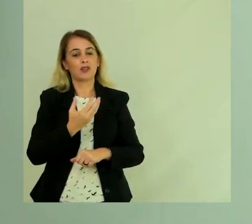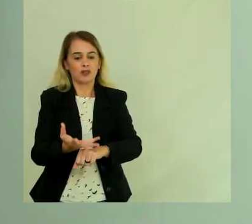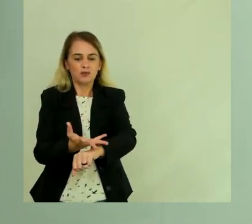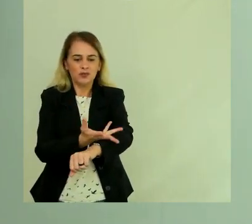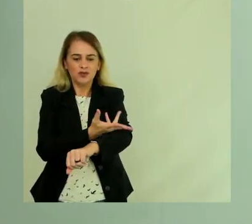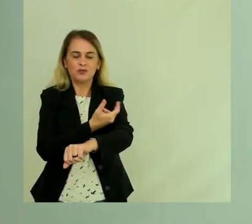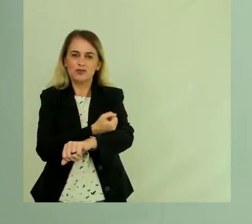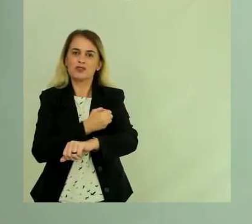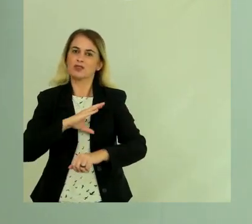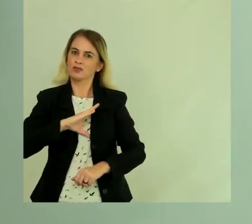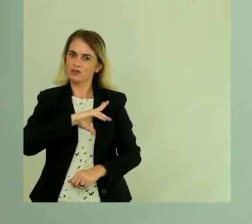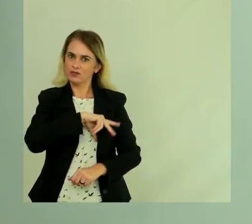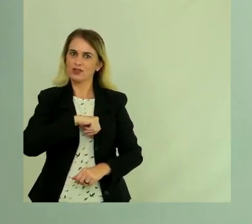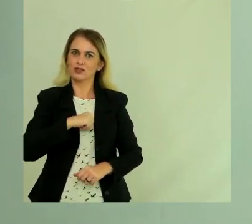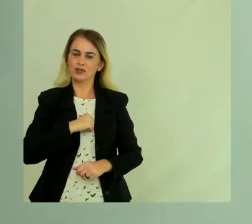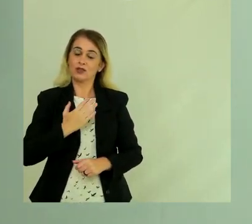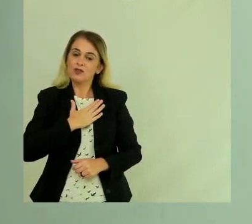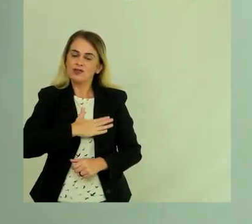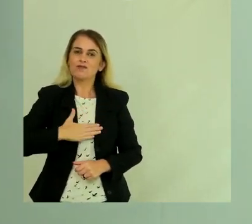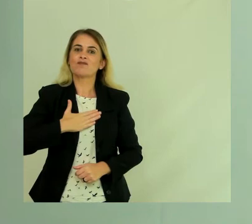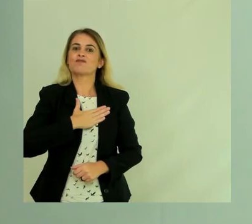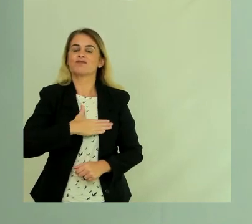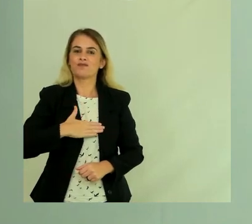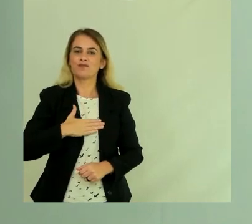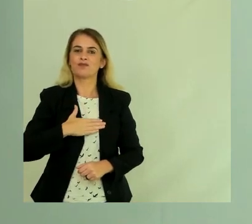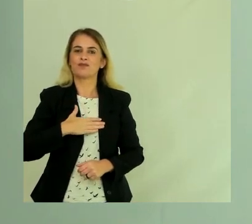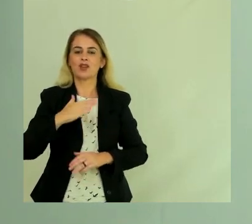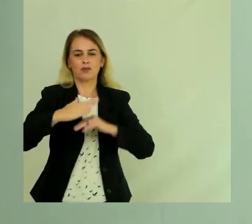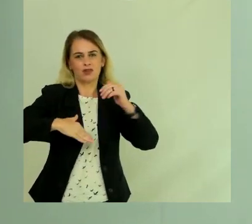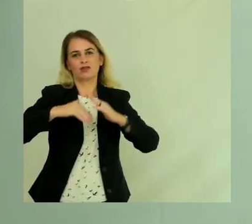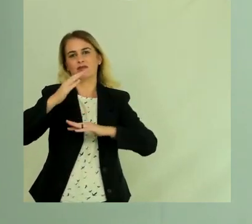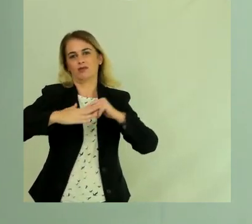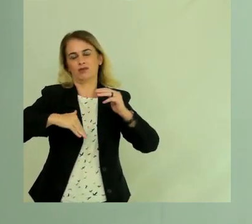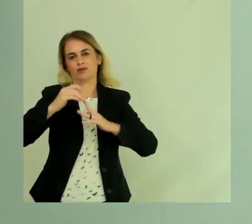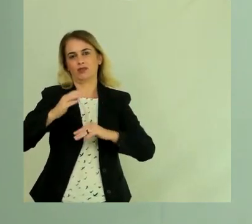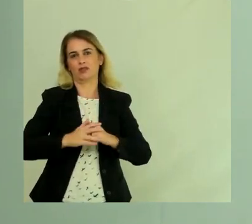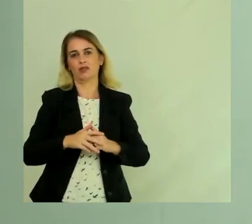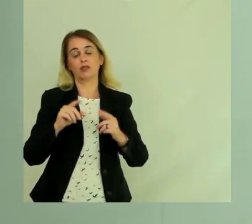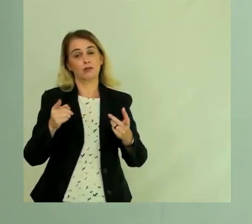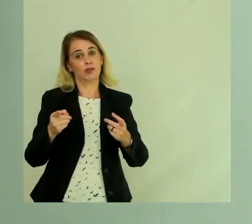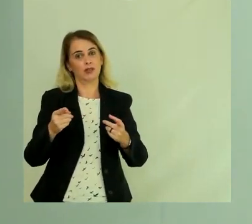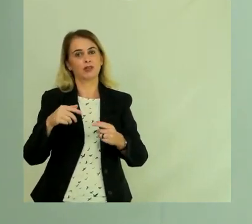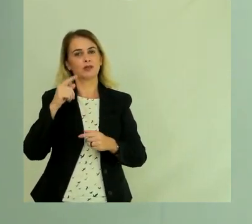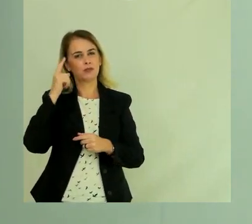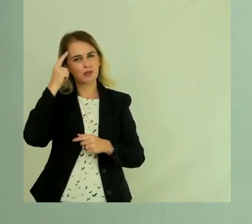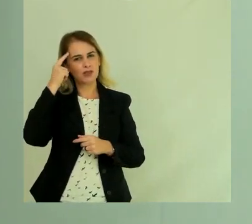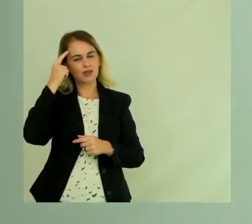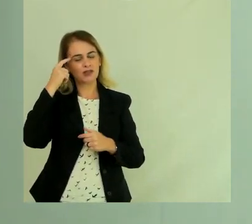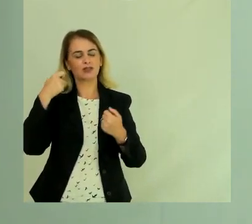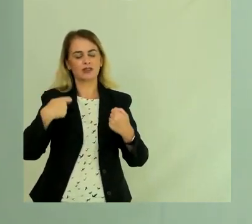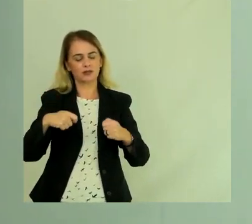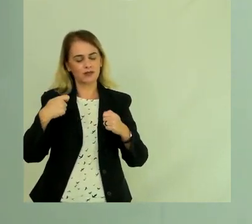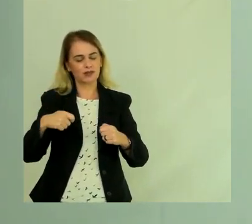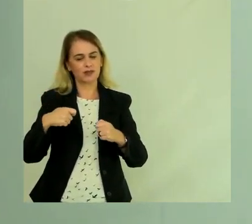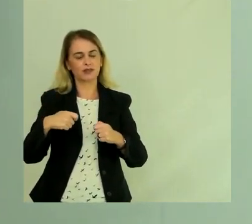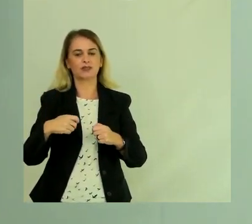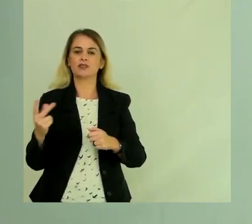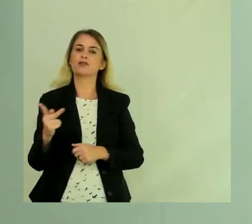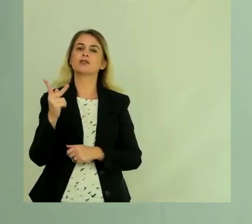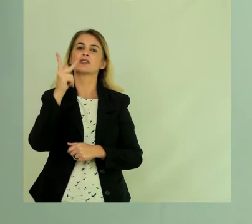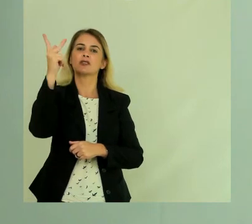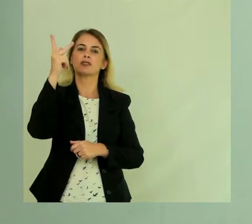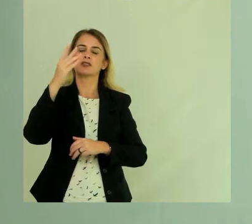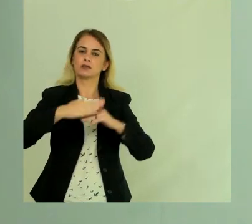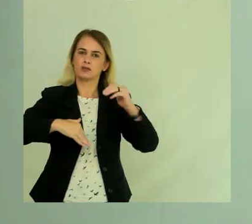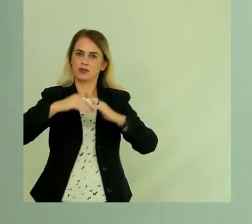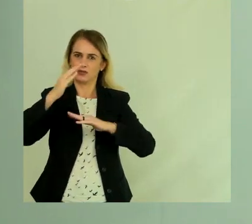por amor, por gostar do que a gente faz pela nossa profissão. Mas eu acho que a gente precisa ser um pouco mais valorizado, sim. Muito